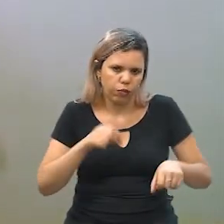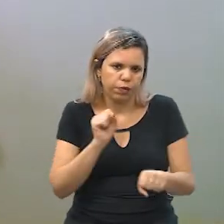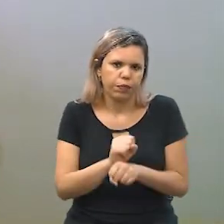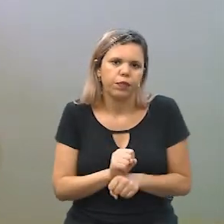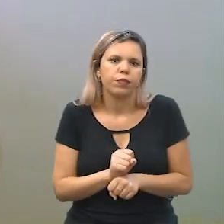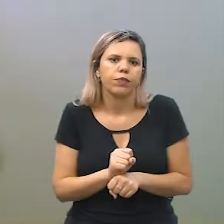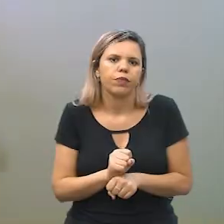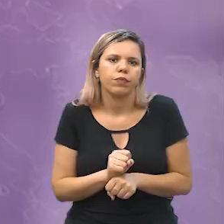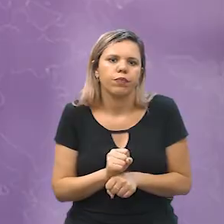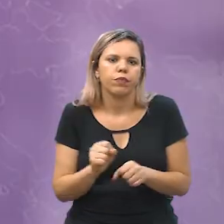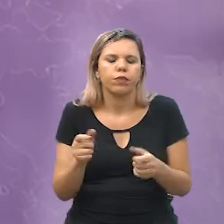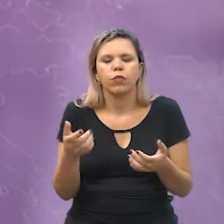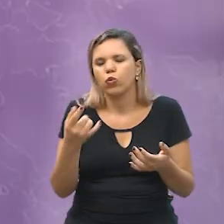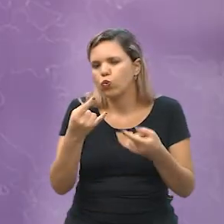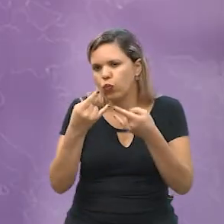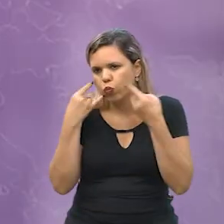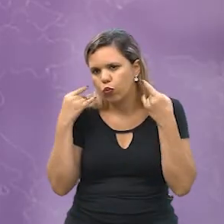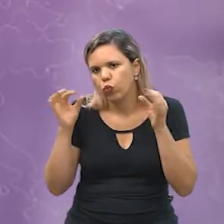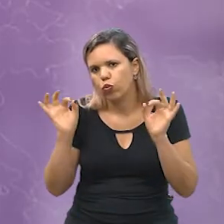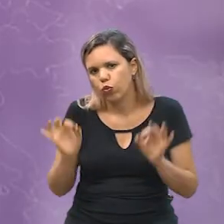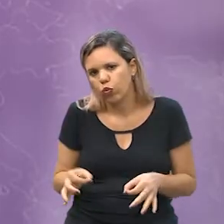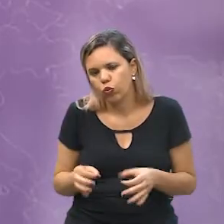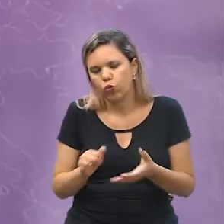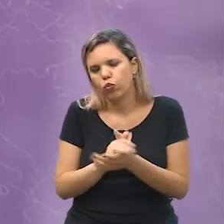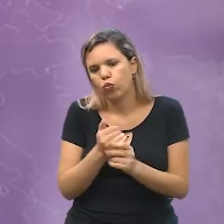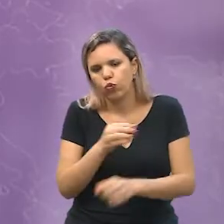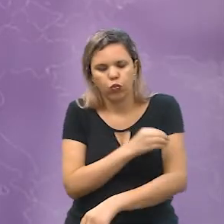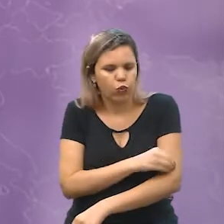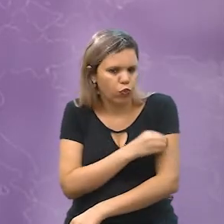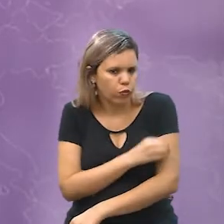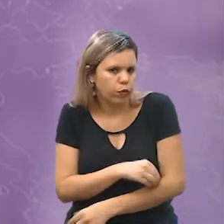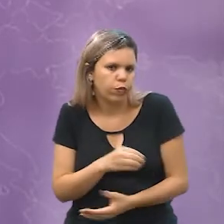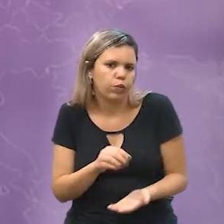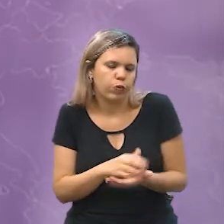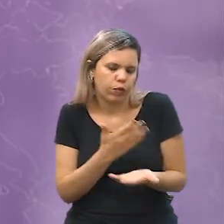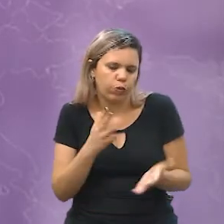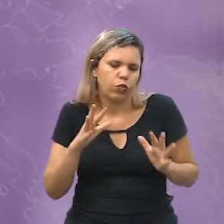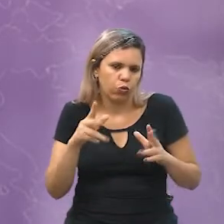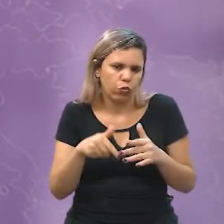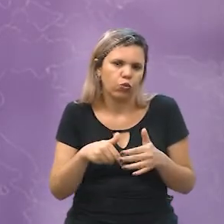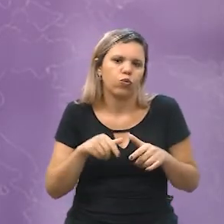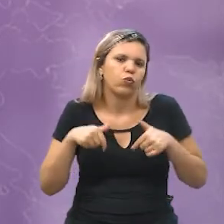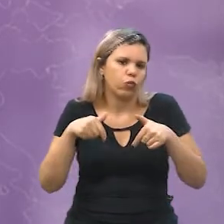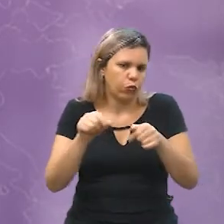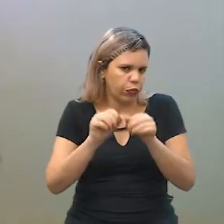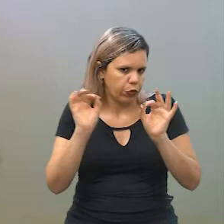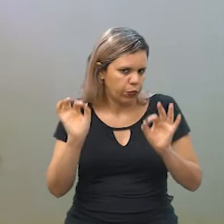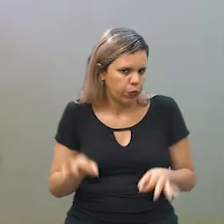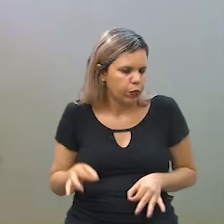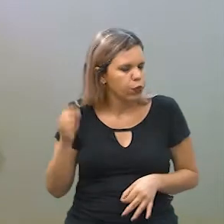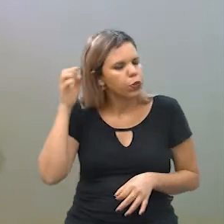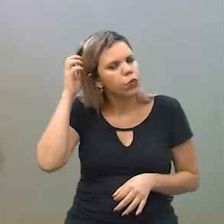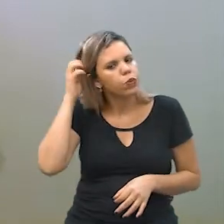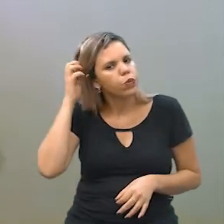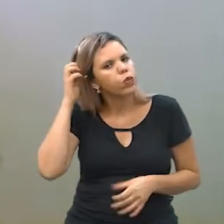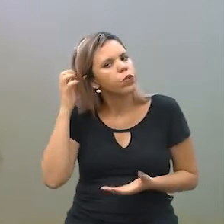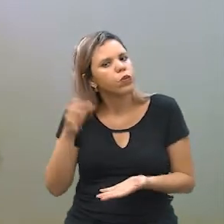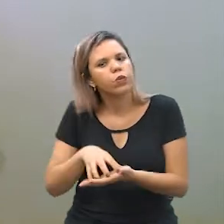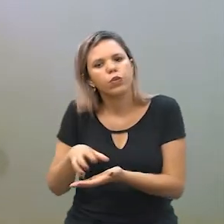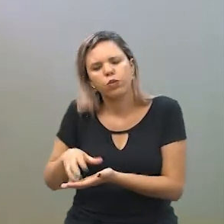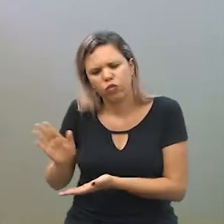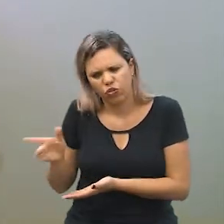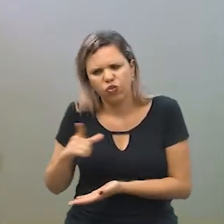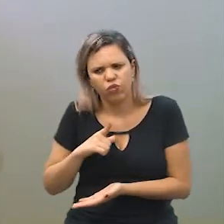espera, o usar máscara, o passar o álcool gel na mão. Então, todas essas medidas, as unidades de saúde já